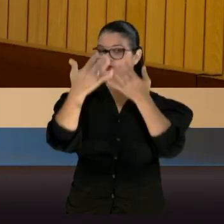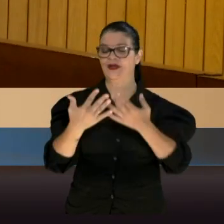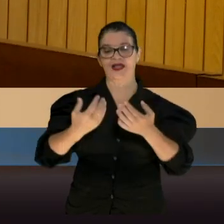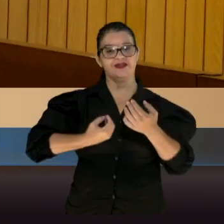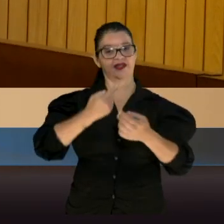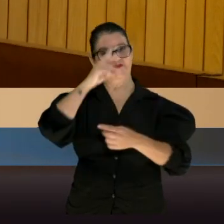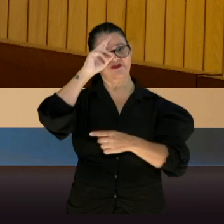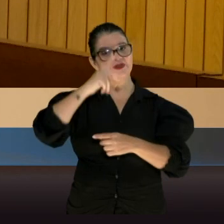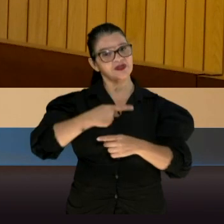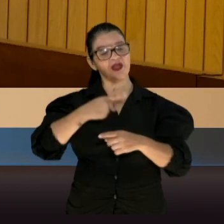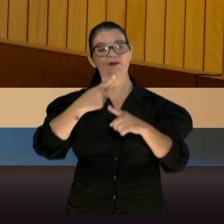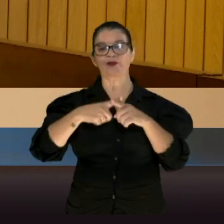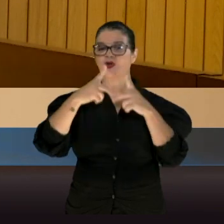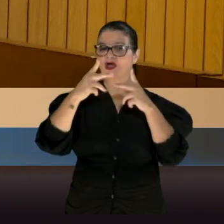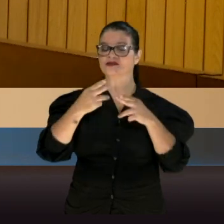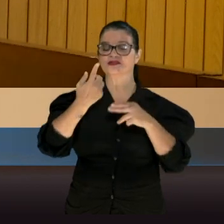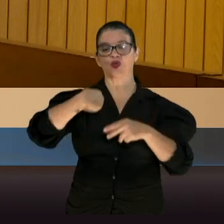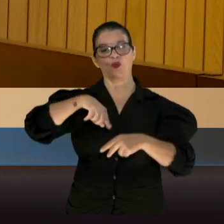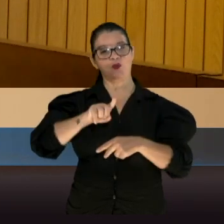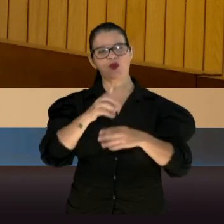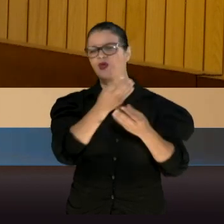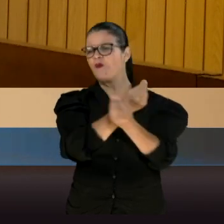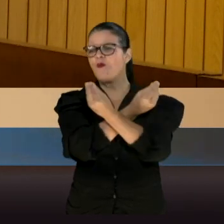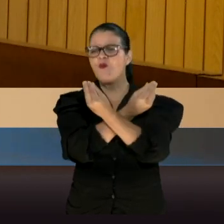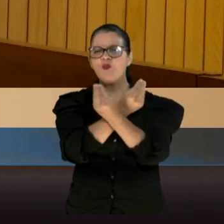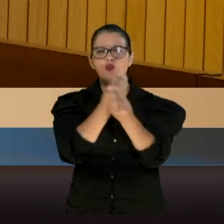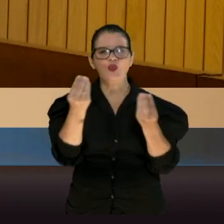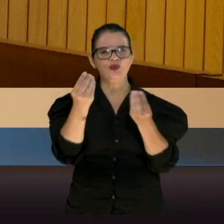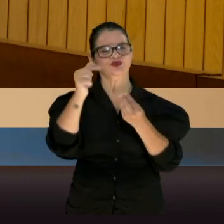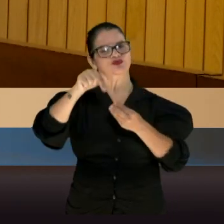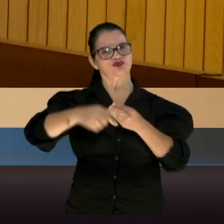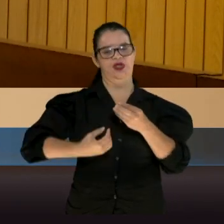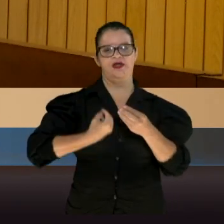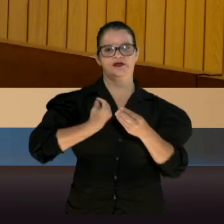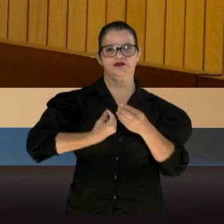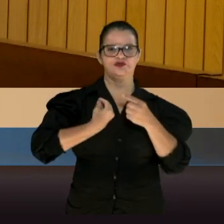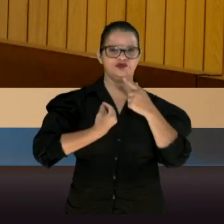vida, porque, assim como eu, muitos que aqui estão,